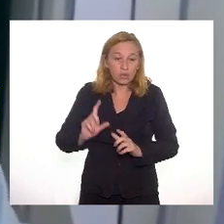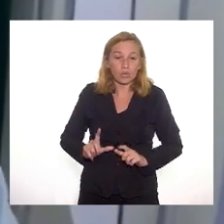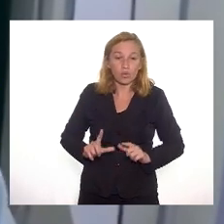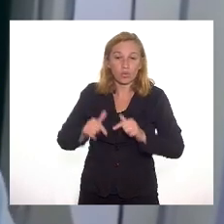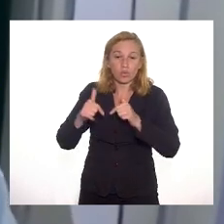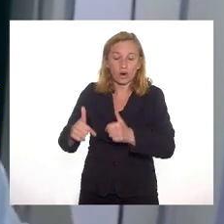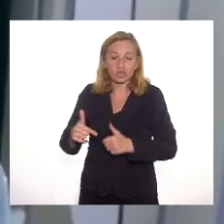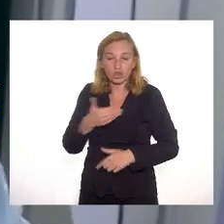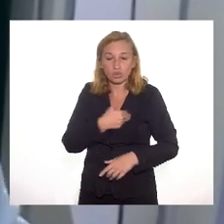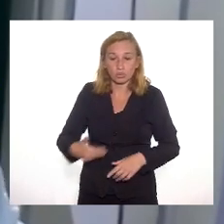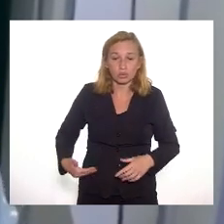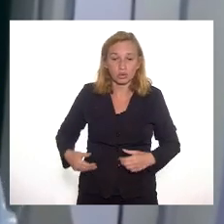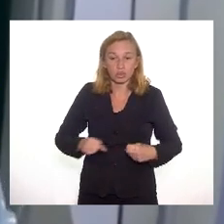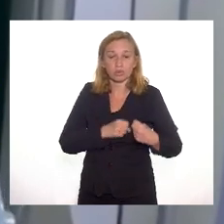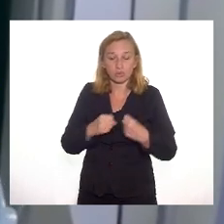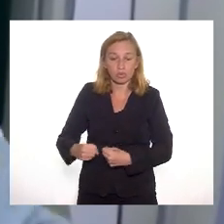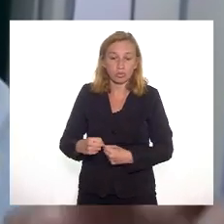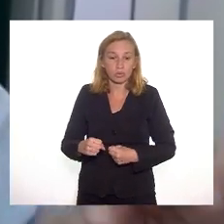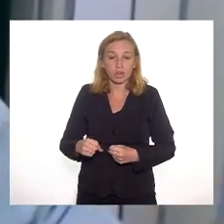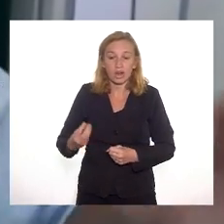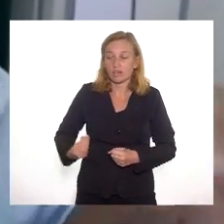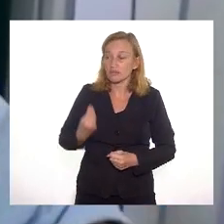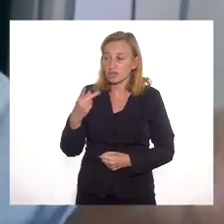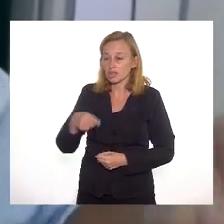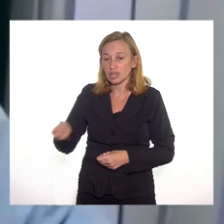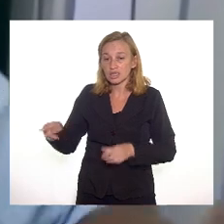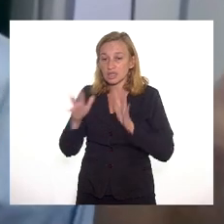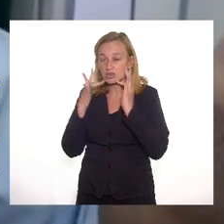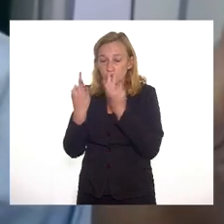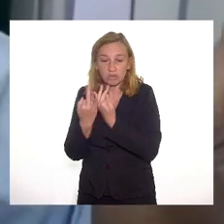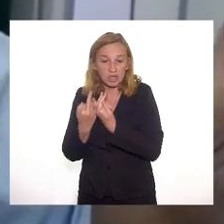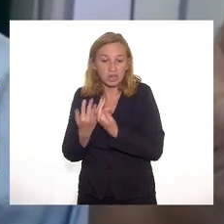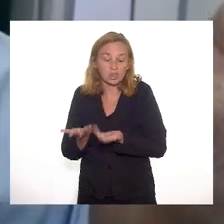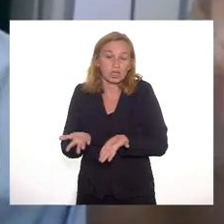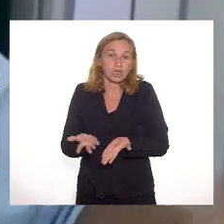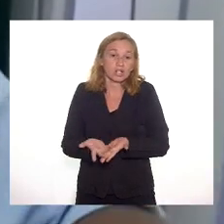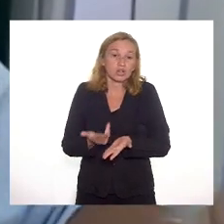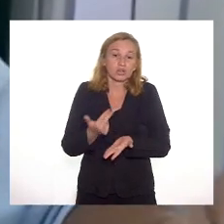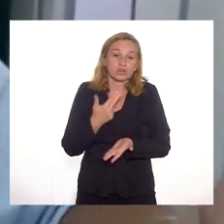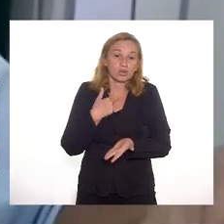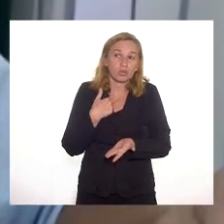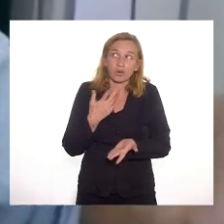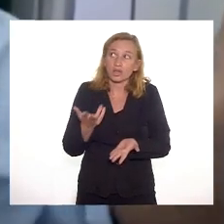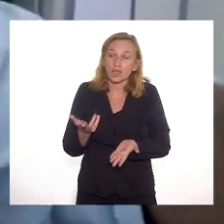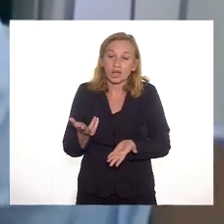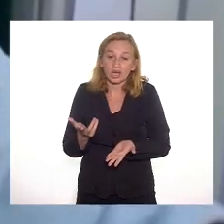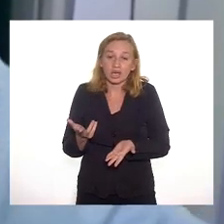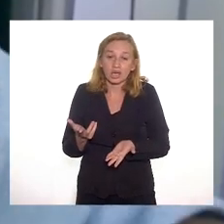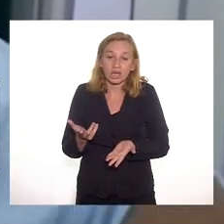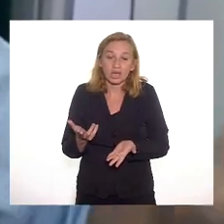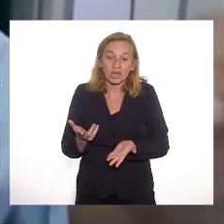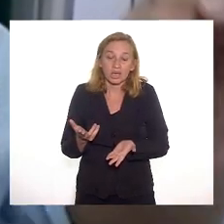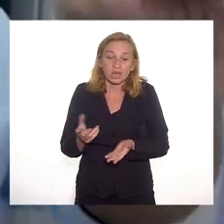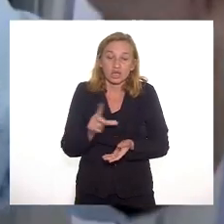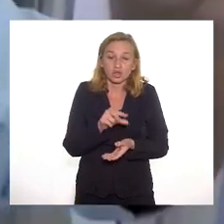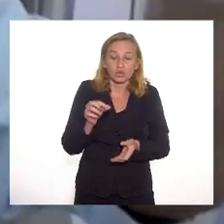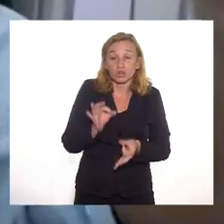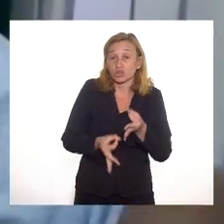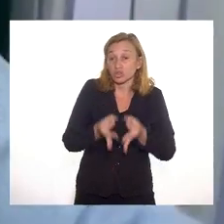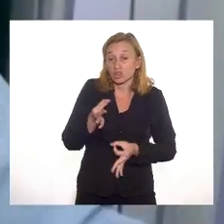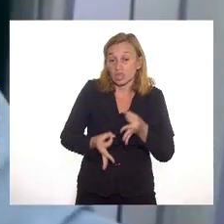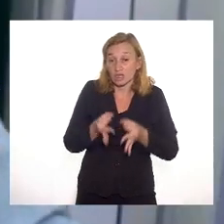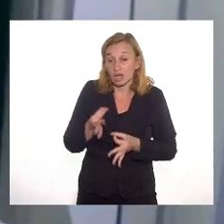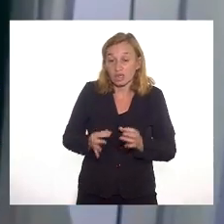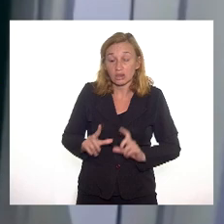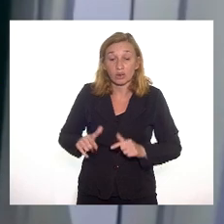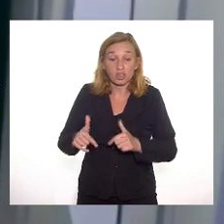público, o destino dessas famílias. Não se pode tratar apenas em função das decisões judiciais, das